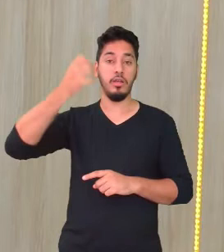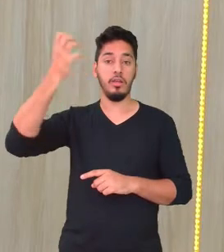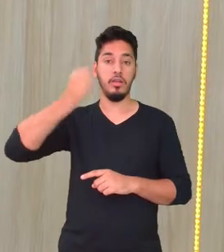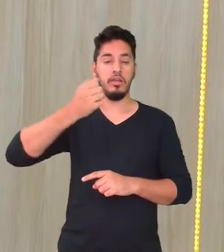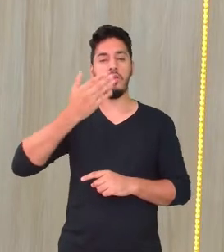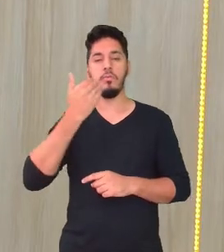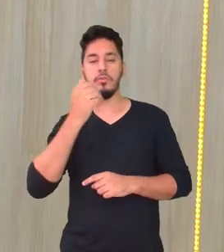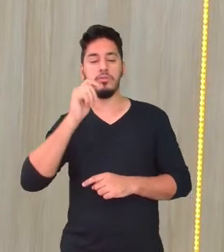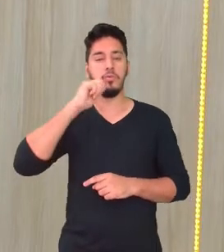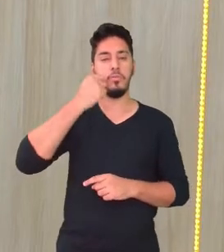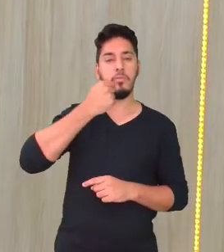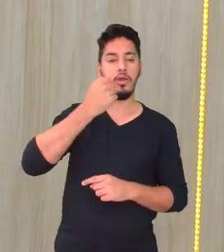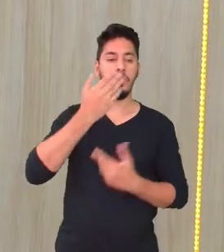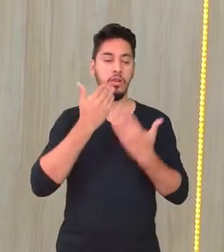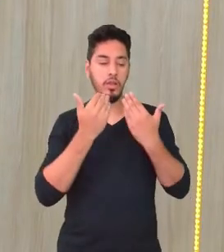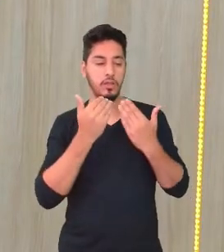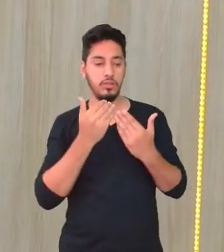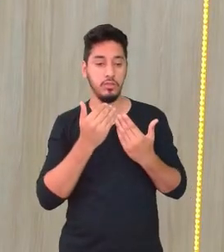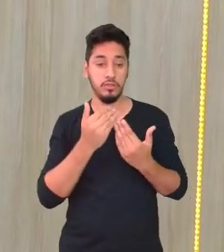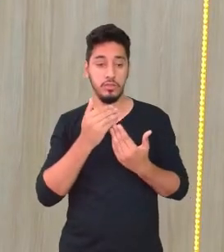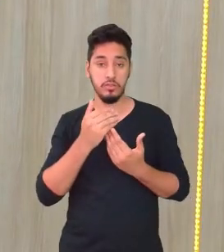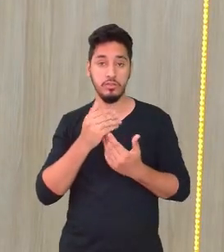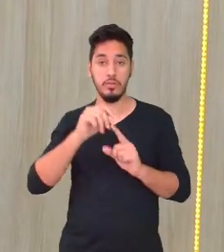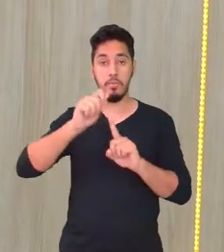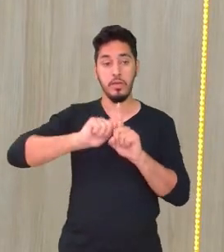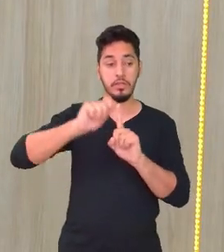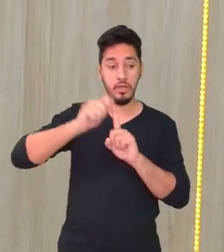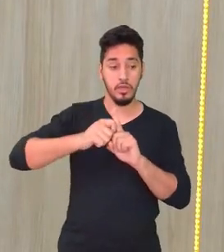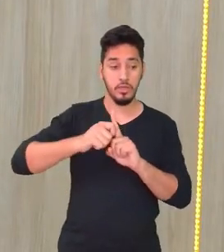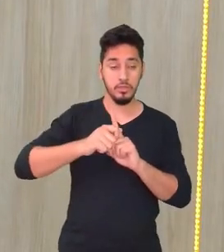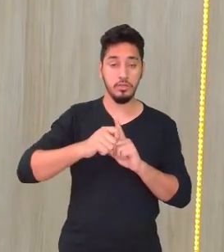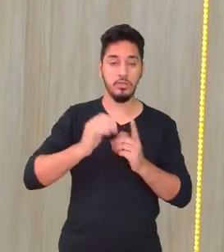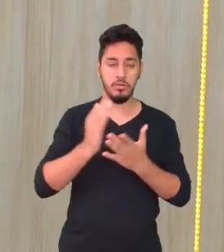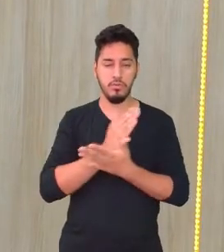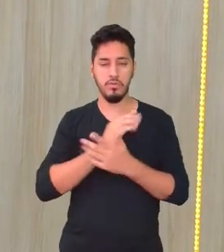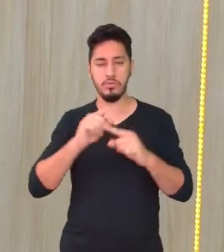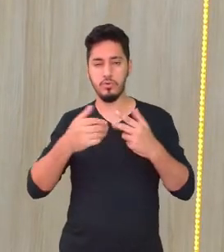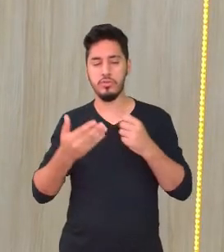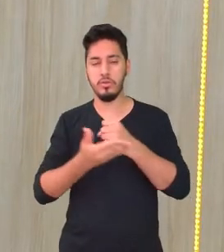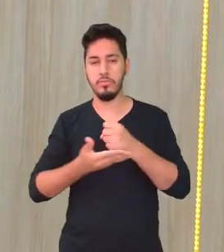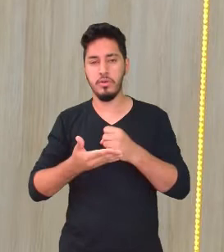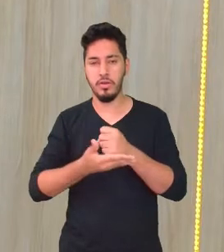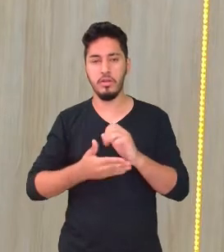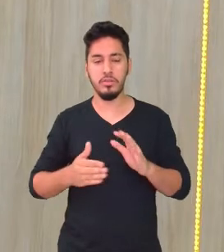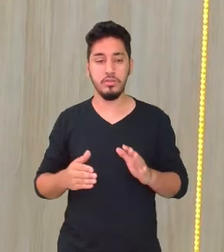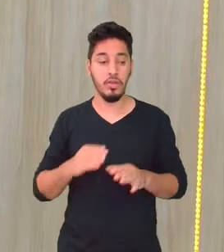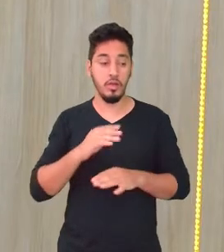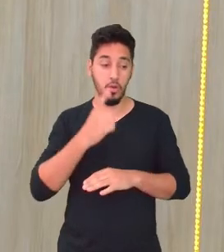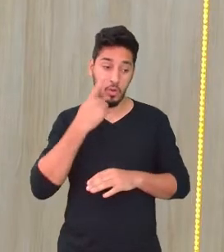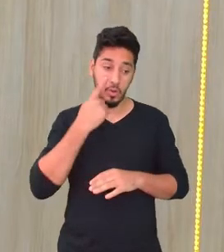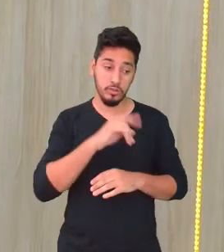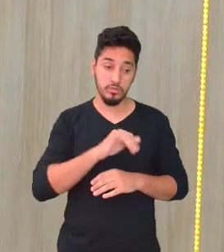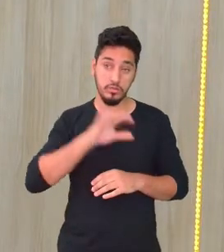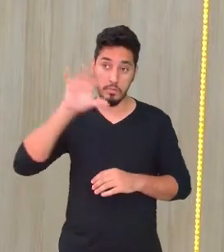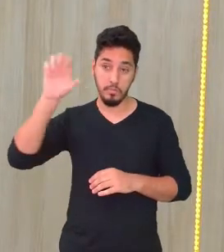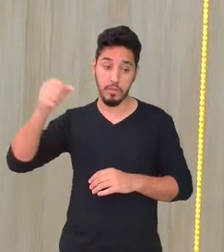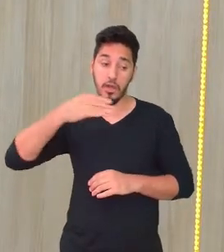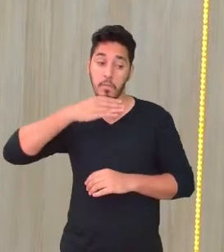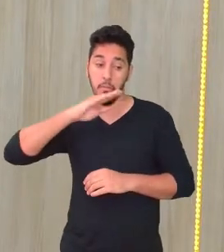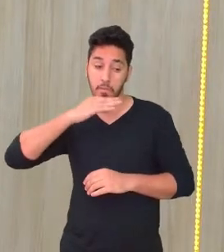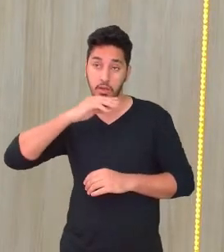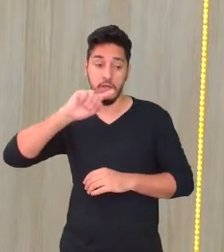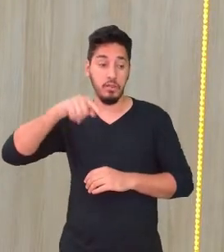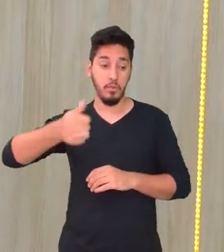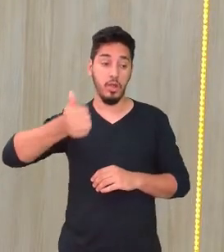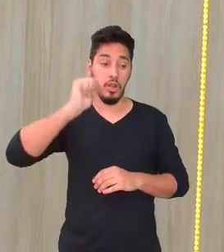alimentação pão, leite, né, banana, né, e algumas coisas bem básicas, eles comeriam a manga, né, e por tomarem leite eles podiam